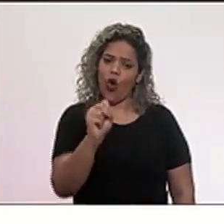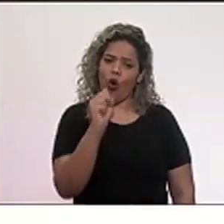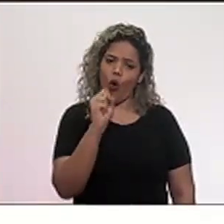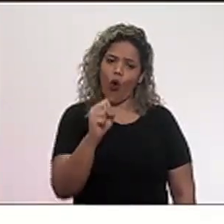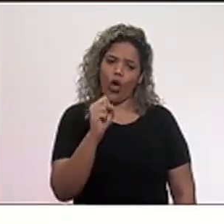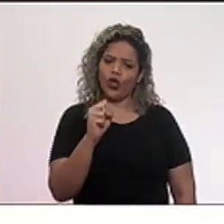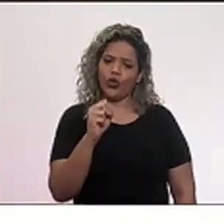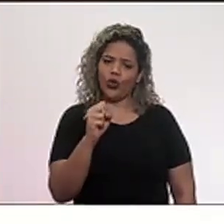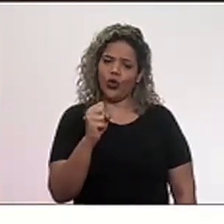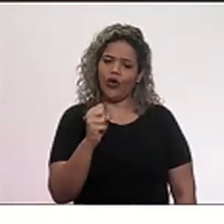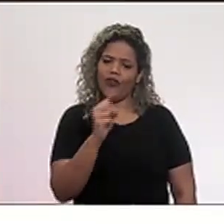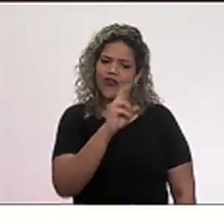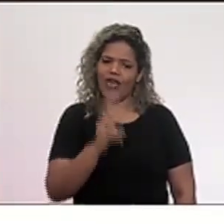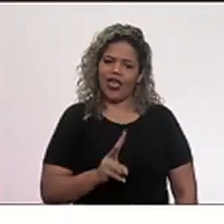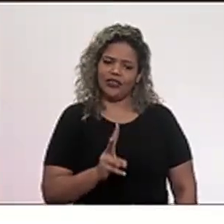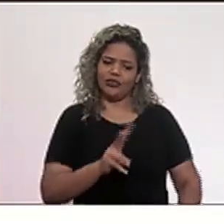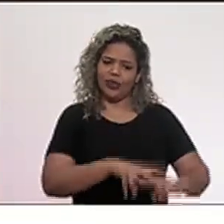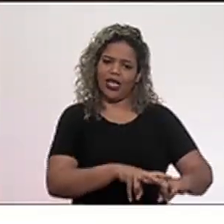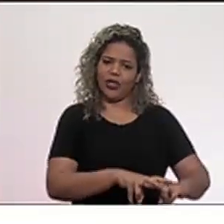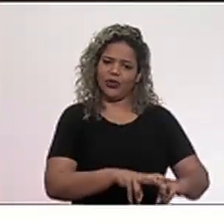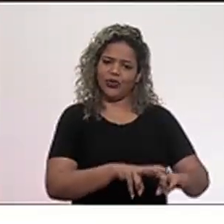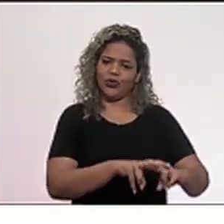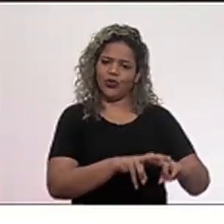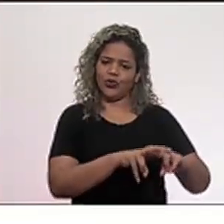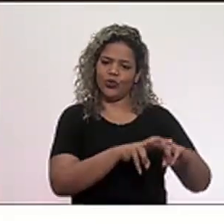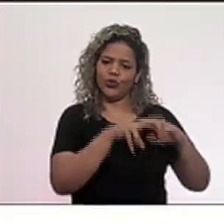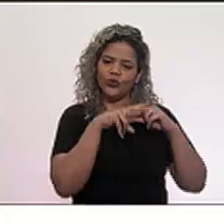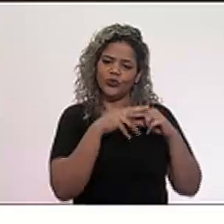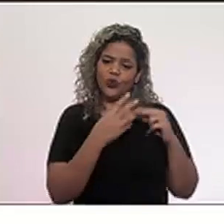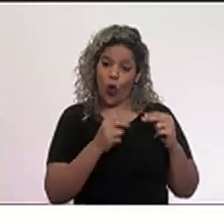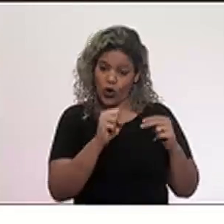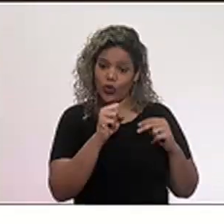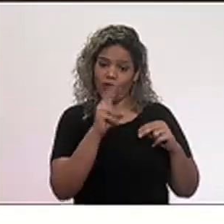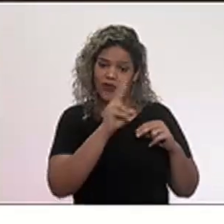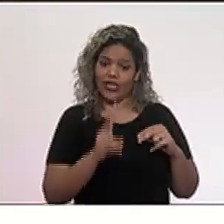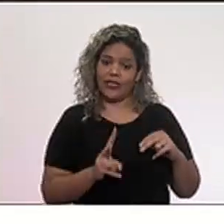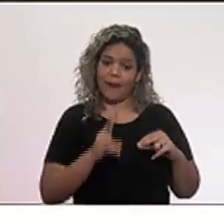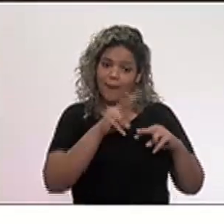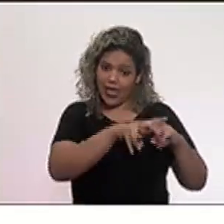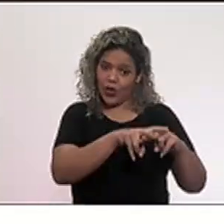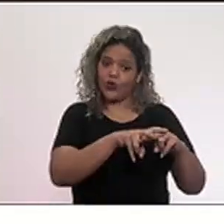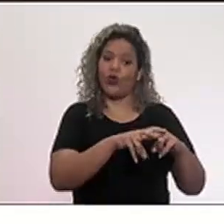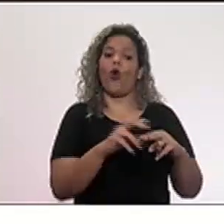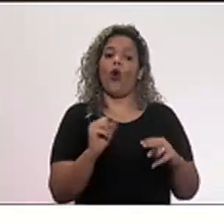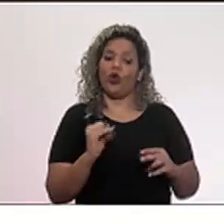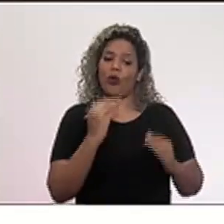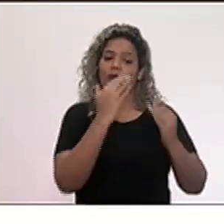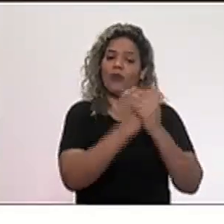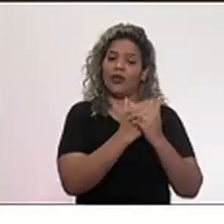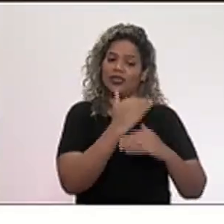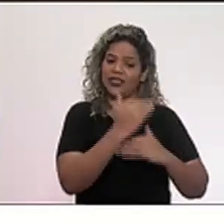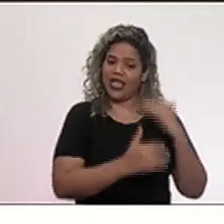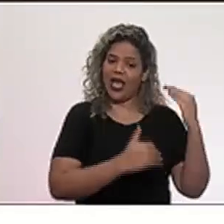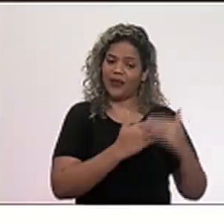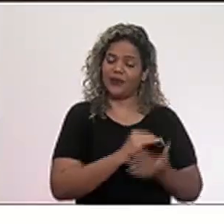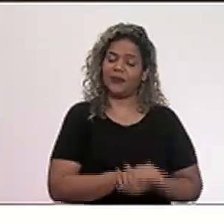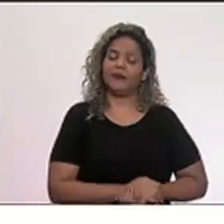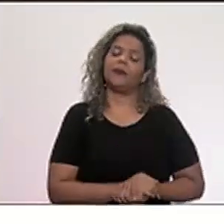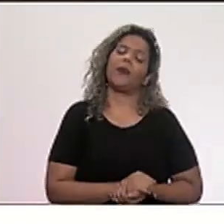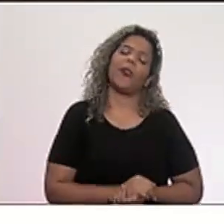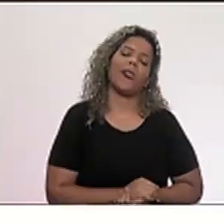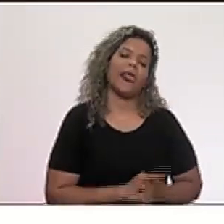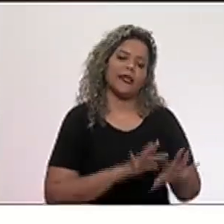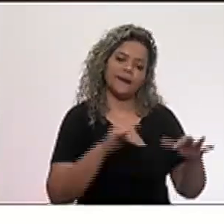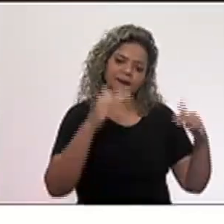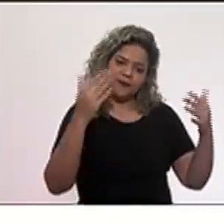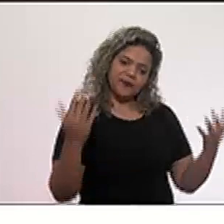8 passagens pela polícia, 8 prisões, 8 cometimentos de crimes e 8 processos transitados em julgado.